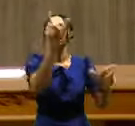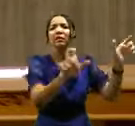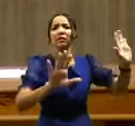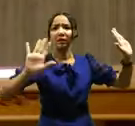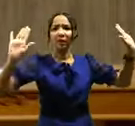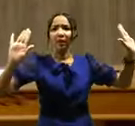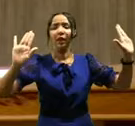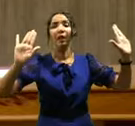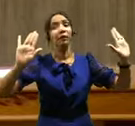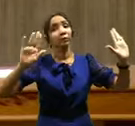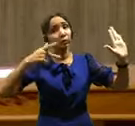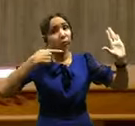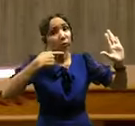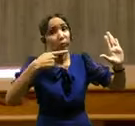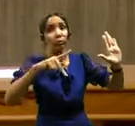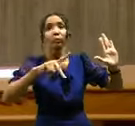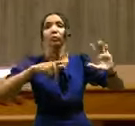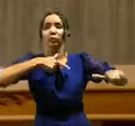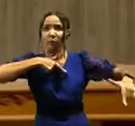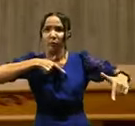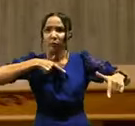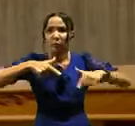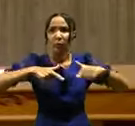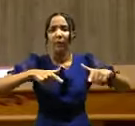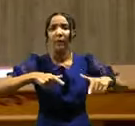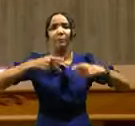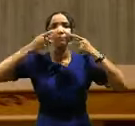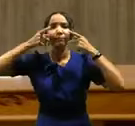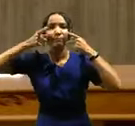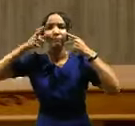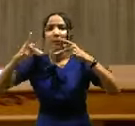quê é profetizar é jogar